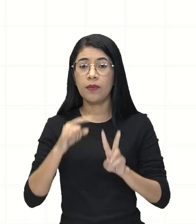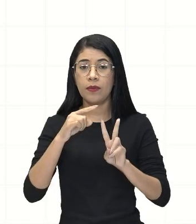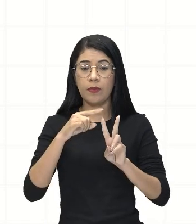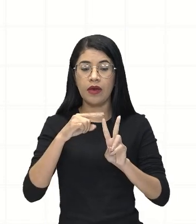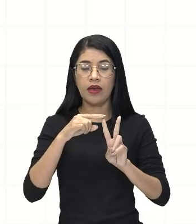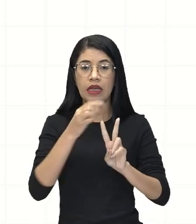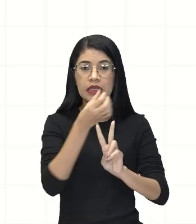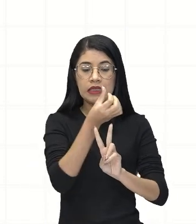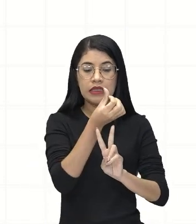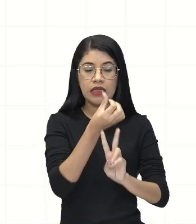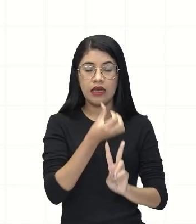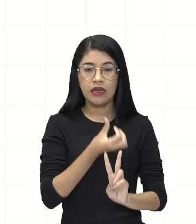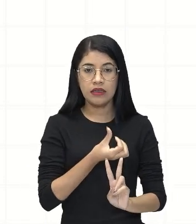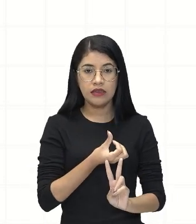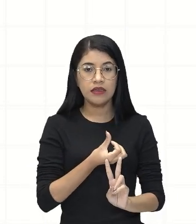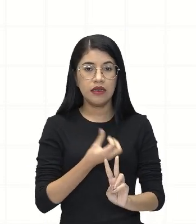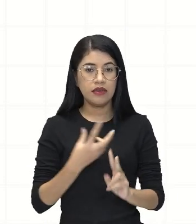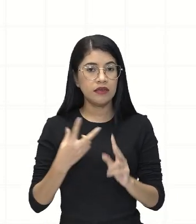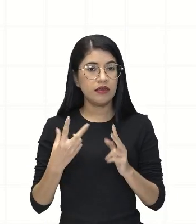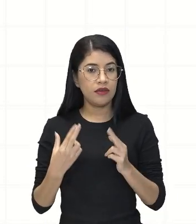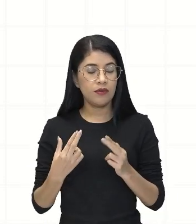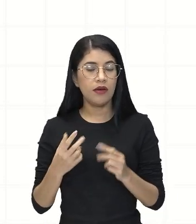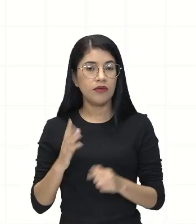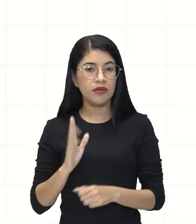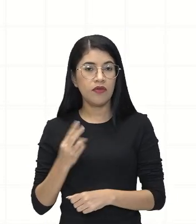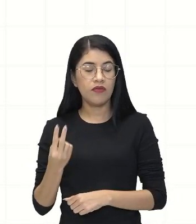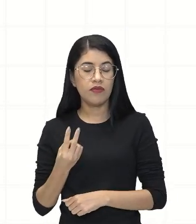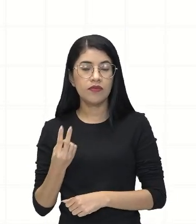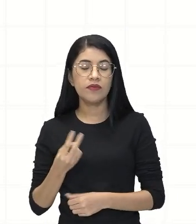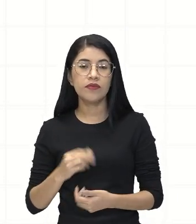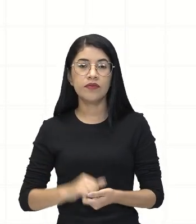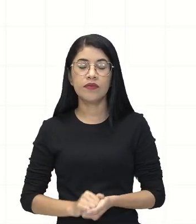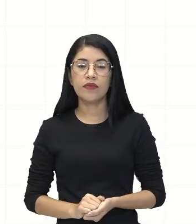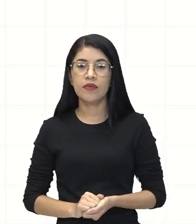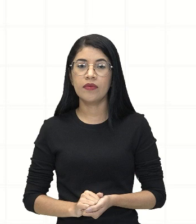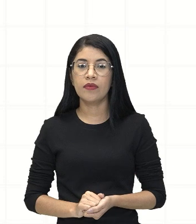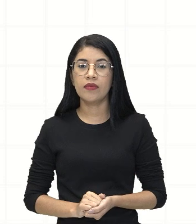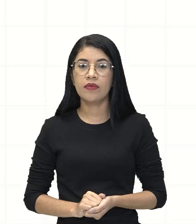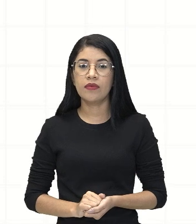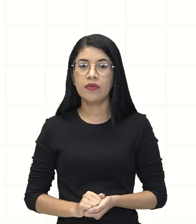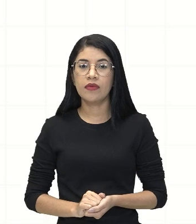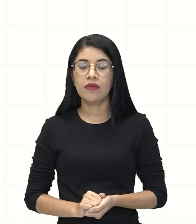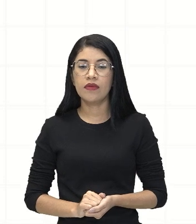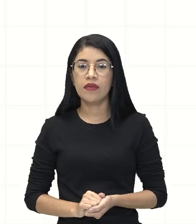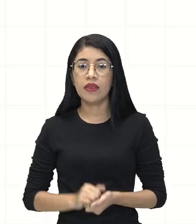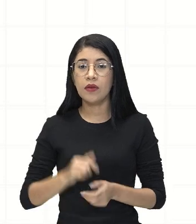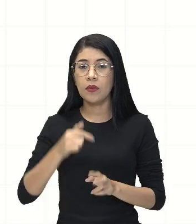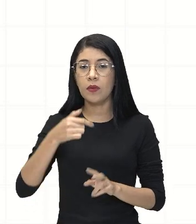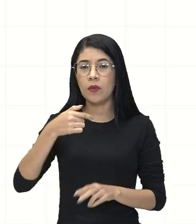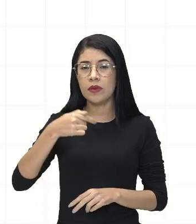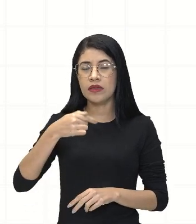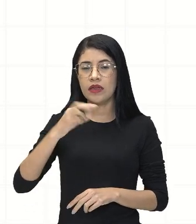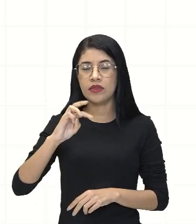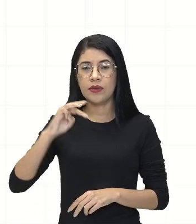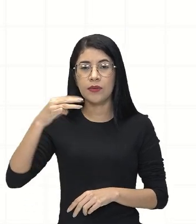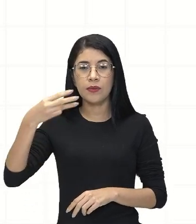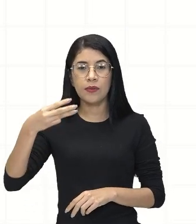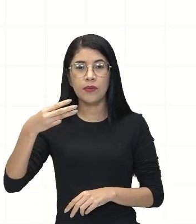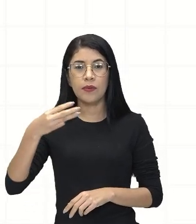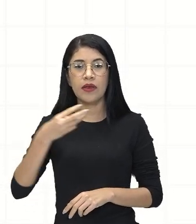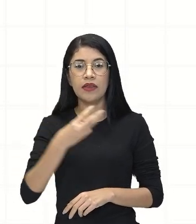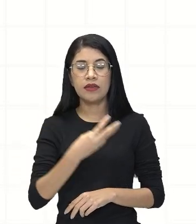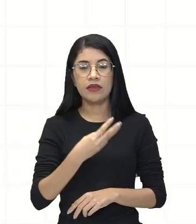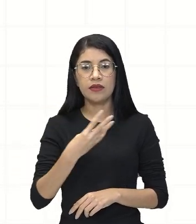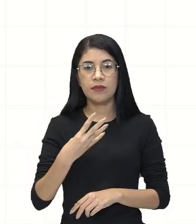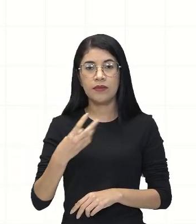aqui, né, os radicais com o mesmo índice. Quanto que é 7 ao cubo?